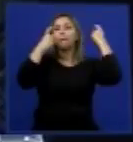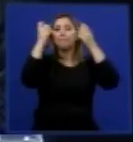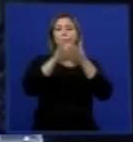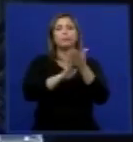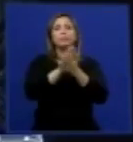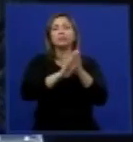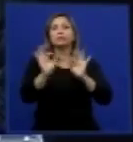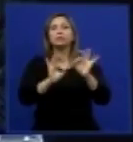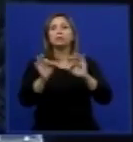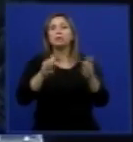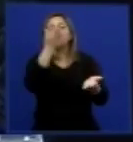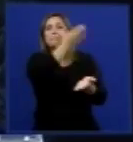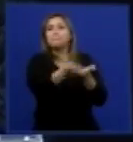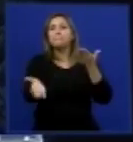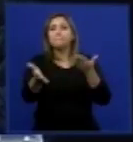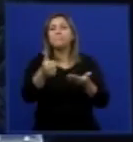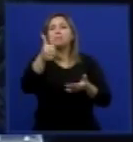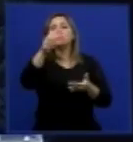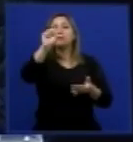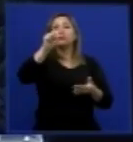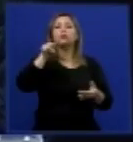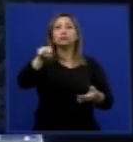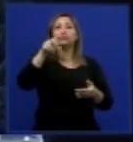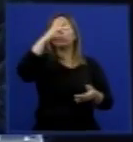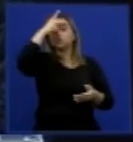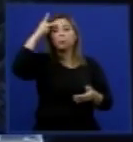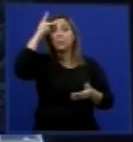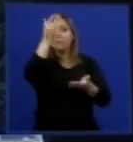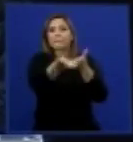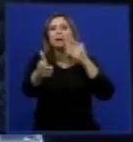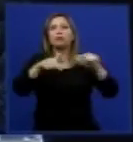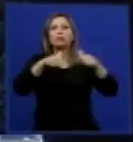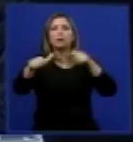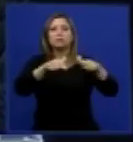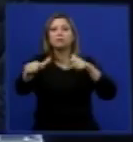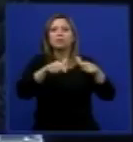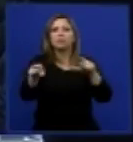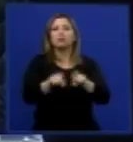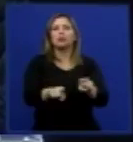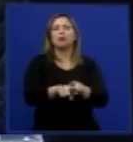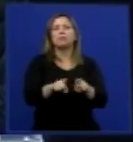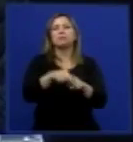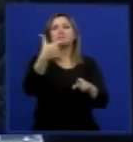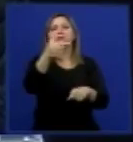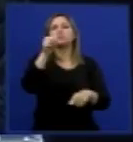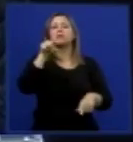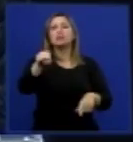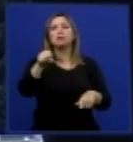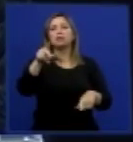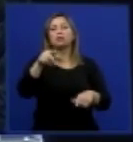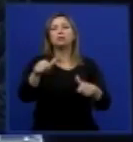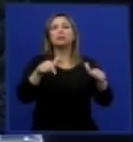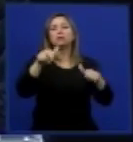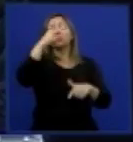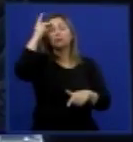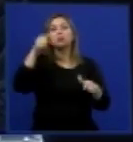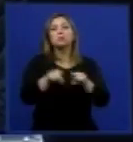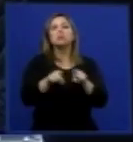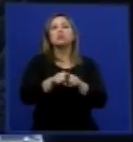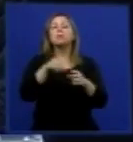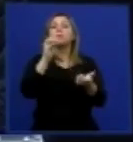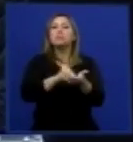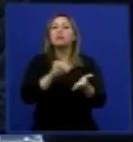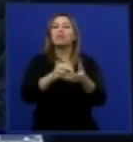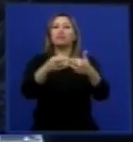iminente da perda de 18.000 postos de trabalho diretos e outros cerca de 72.000 indiretos caso por falta de